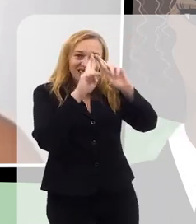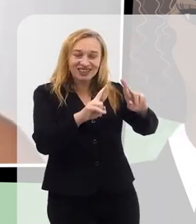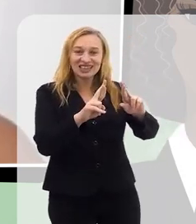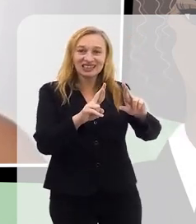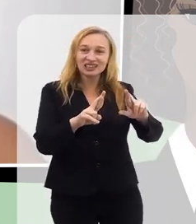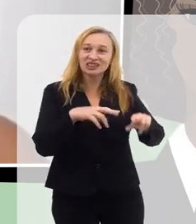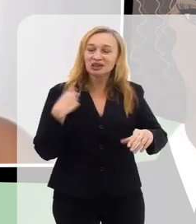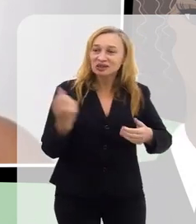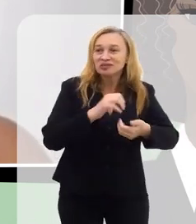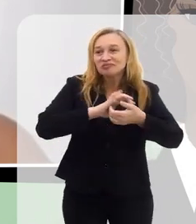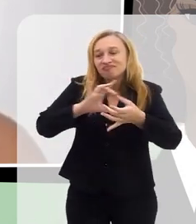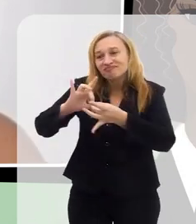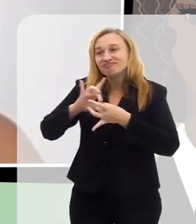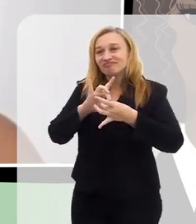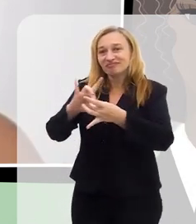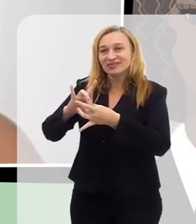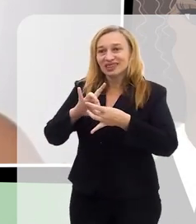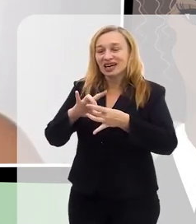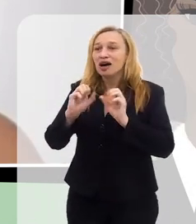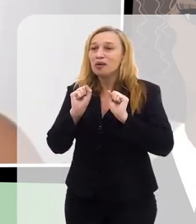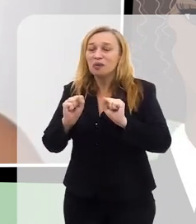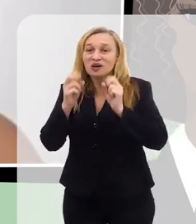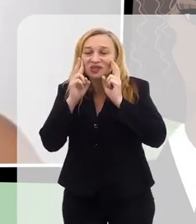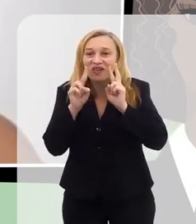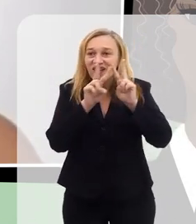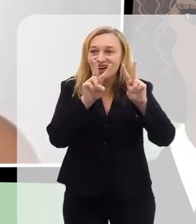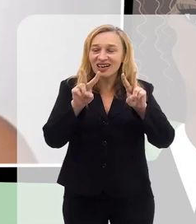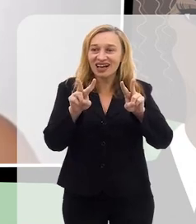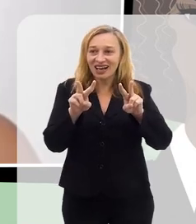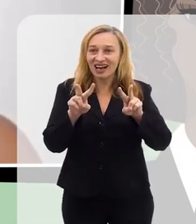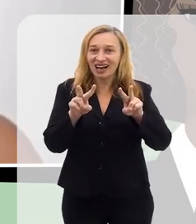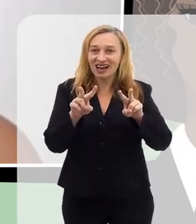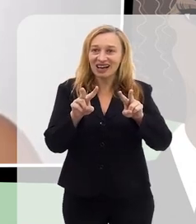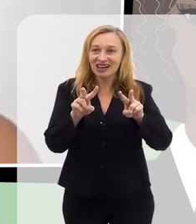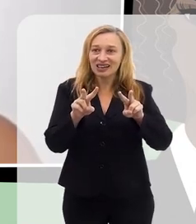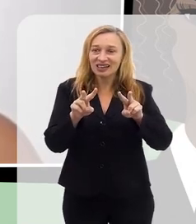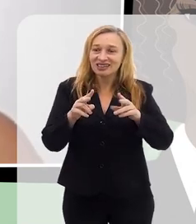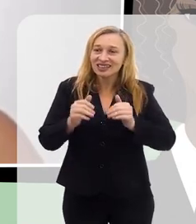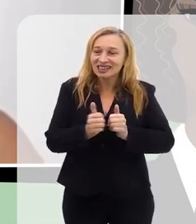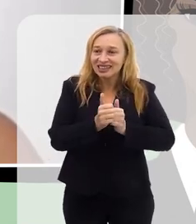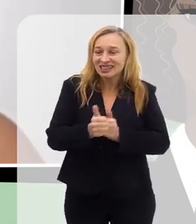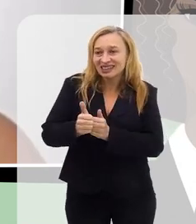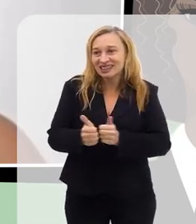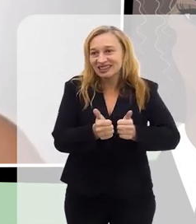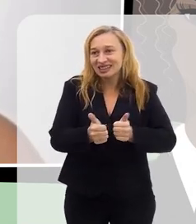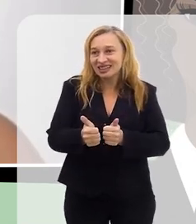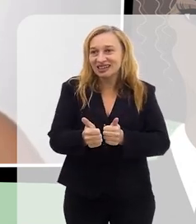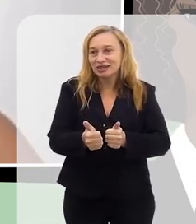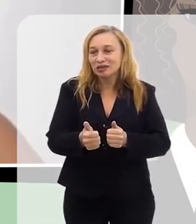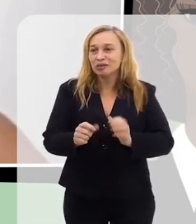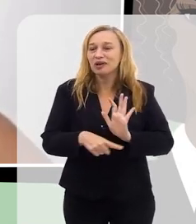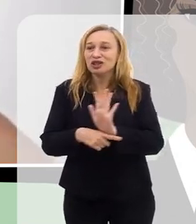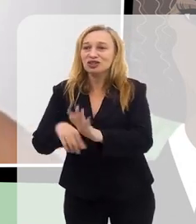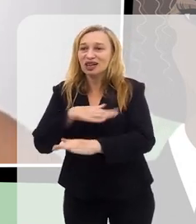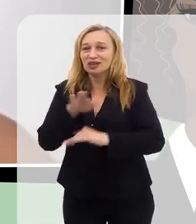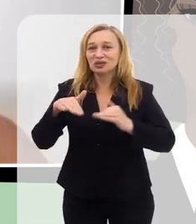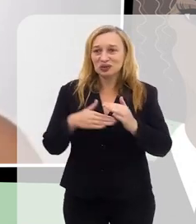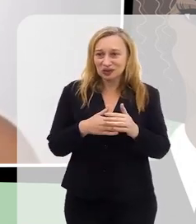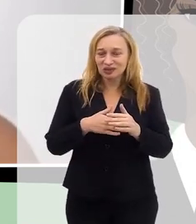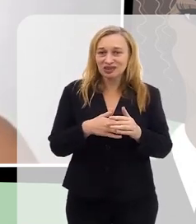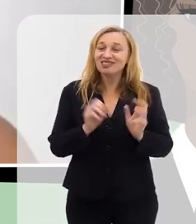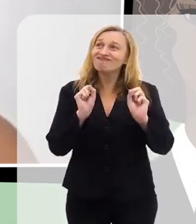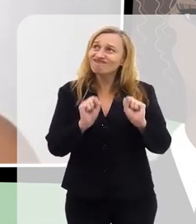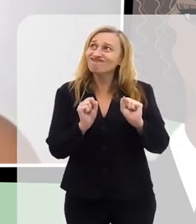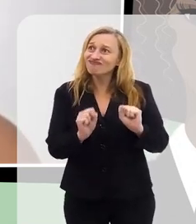Que a gente possa se unir. Que a gente possa olhar além do nosso umbigo e a gente siga caminhando para ajudarmos uns